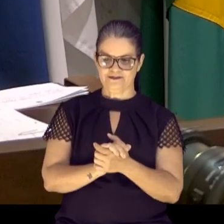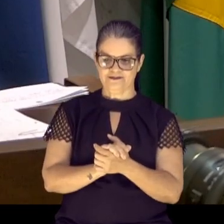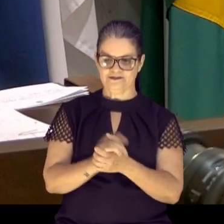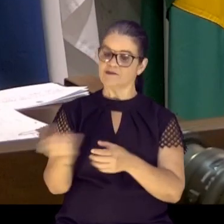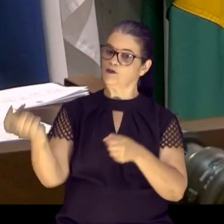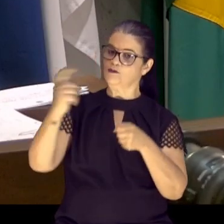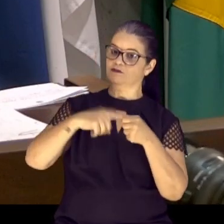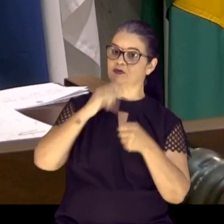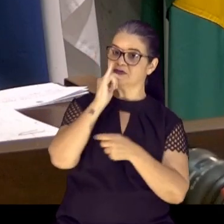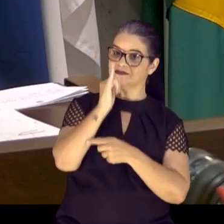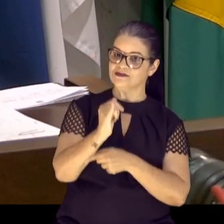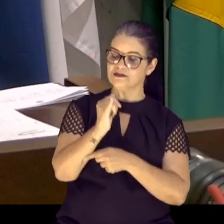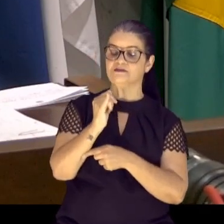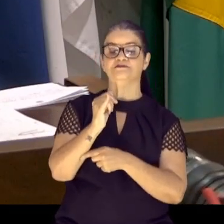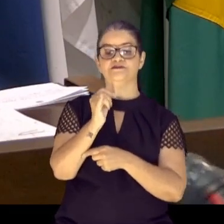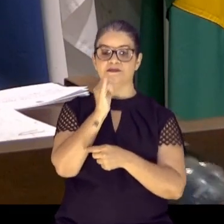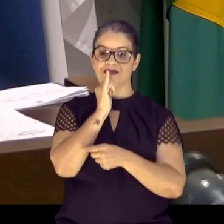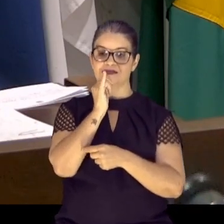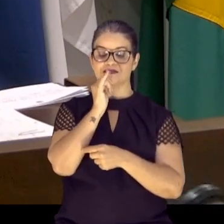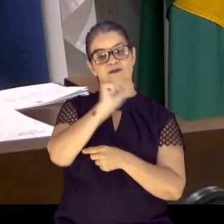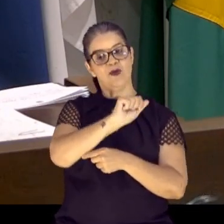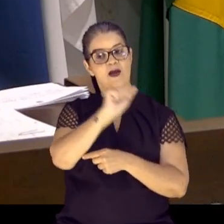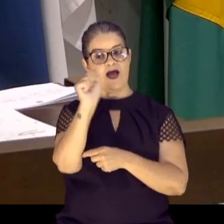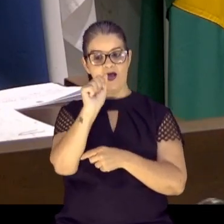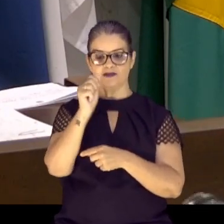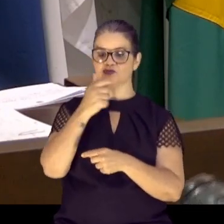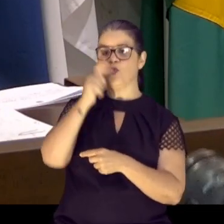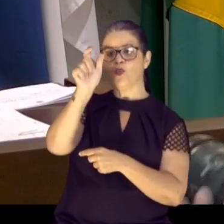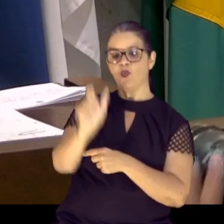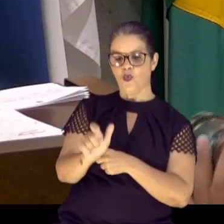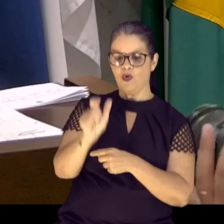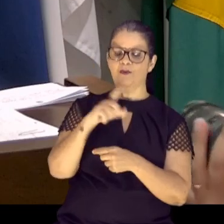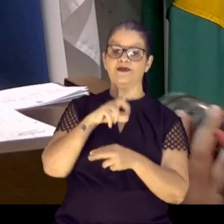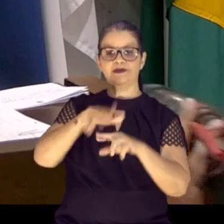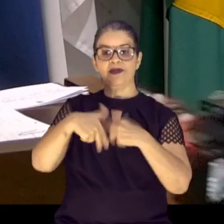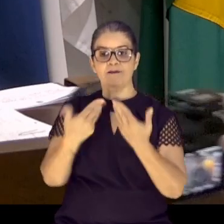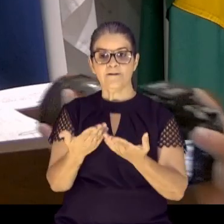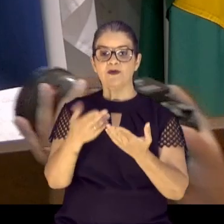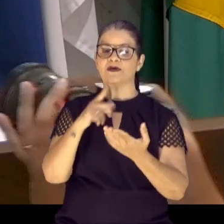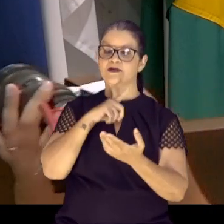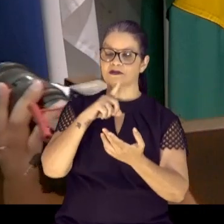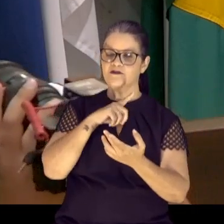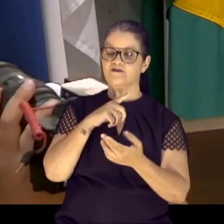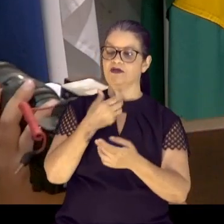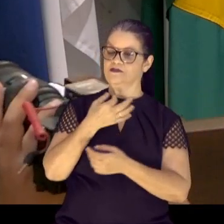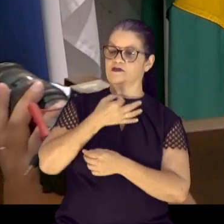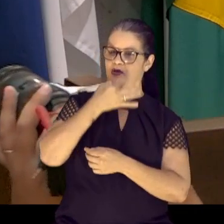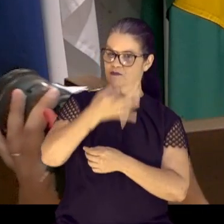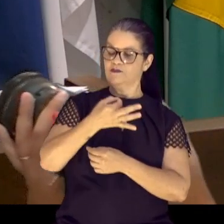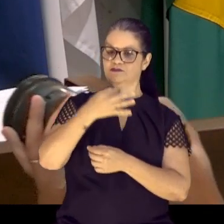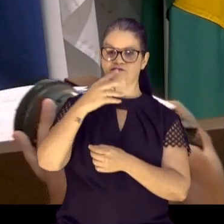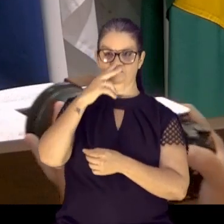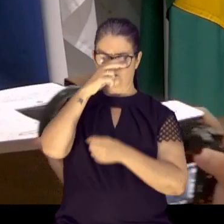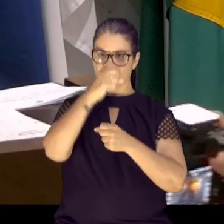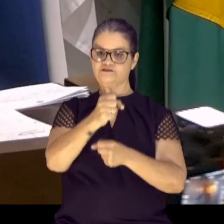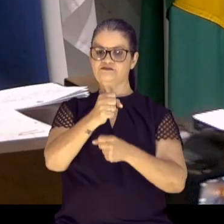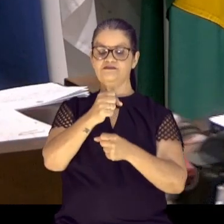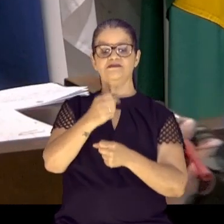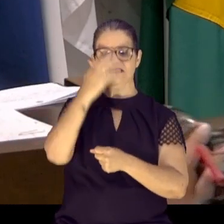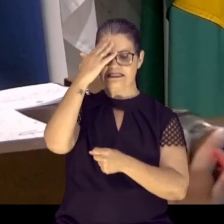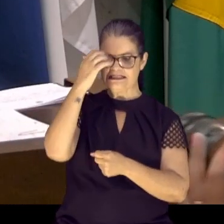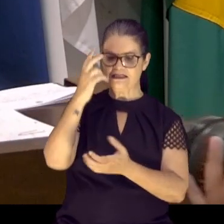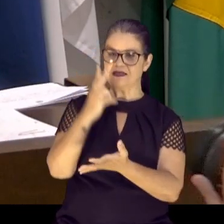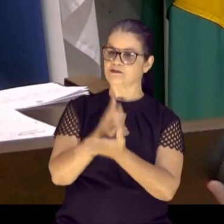Volto a dizer, o exemplo de Arraes, o homem que, embora tivesse posições firmes, sempre